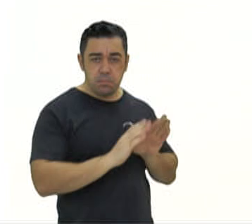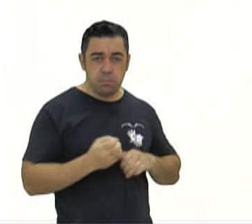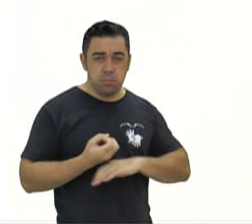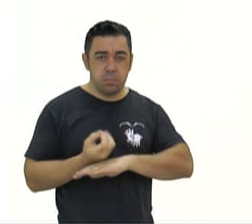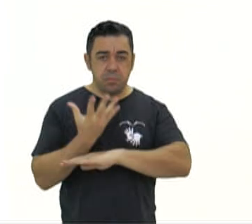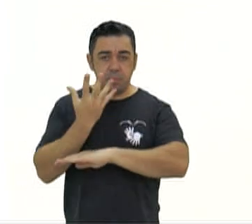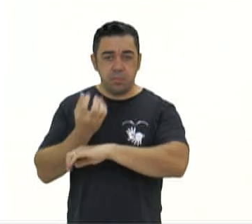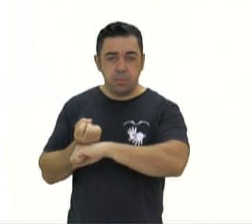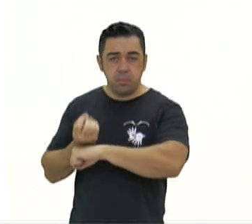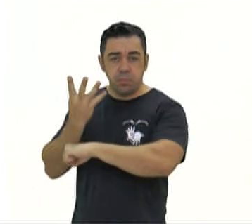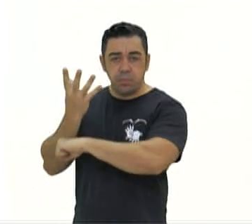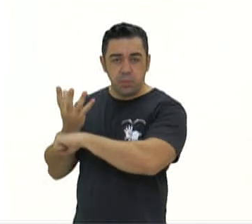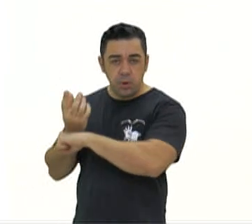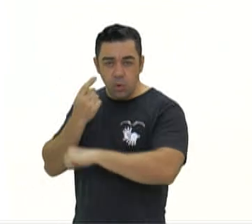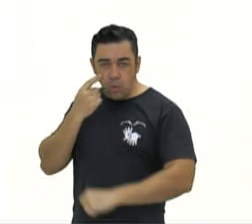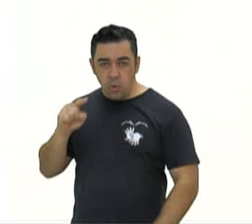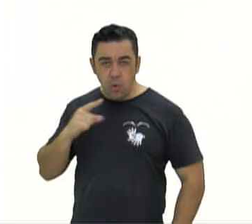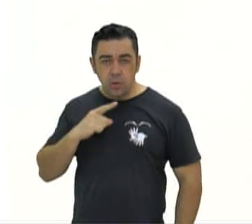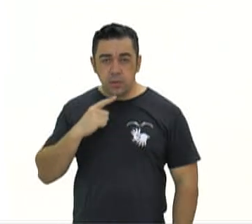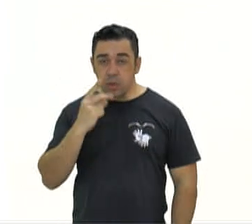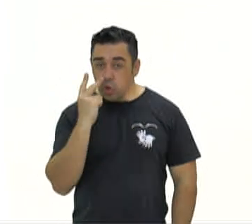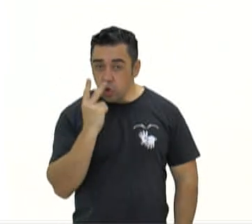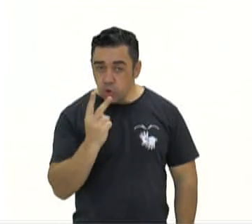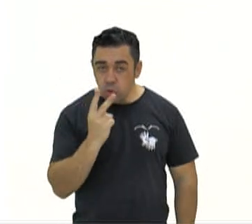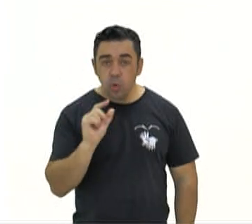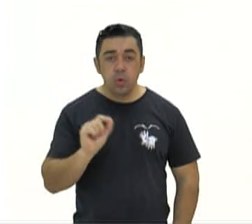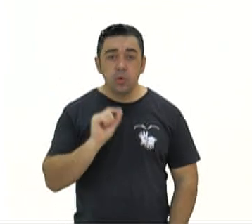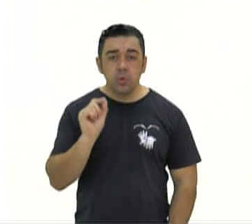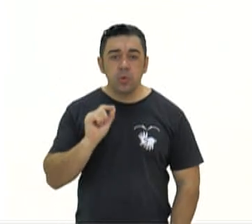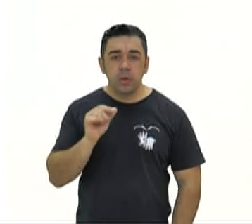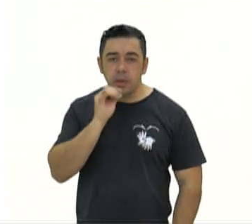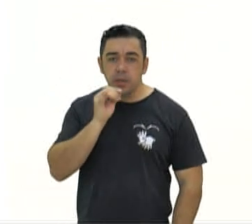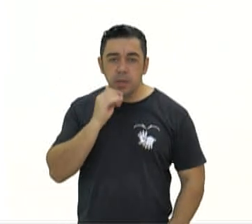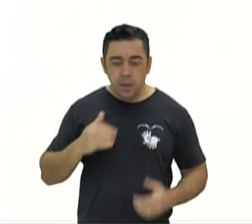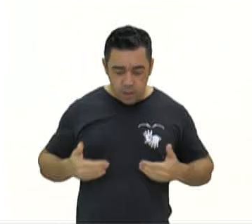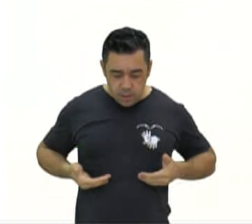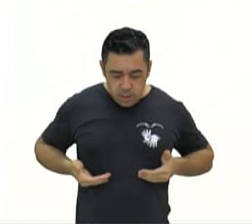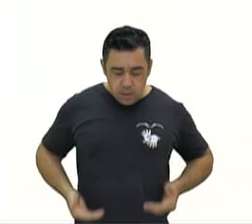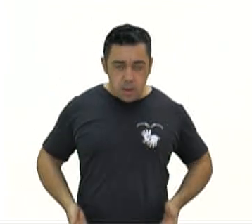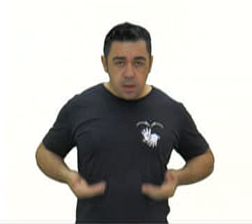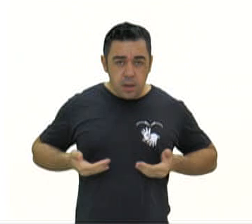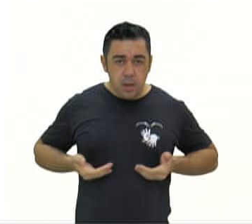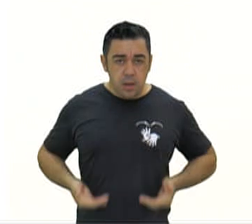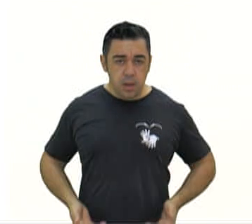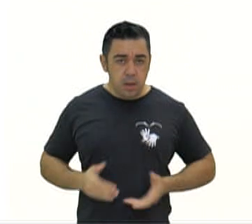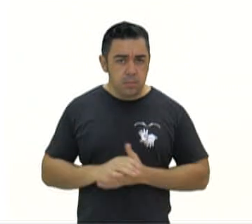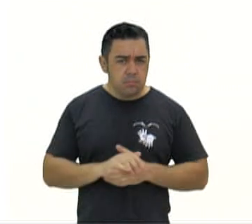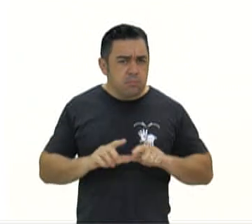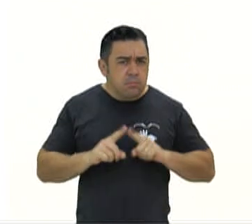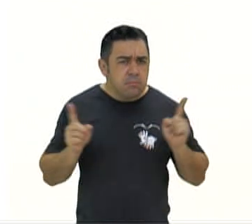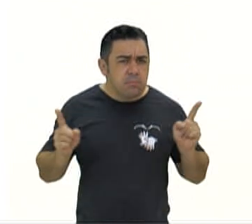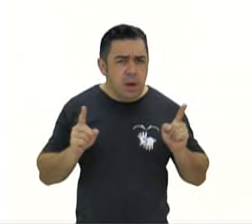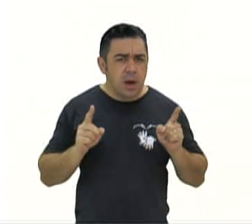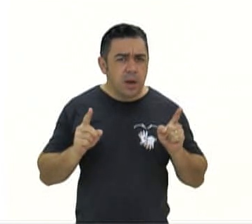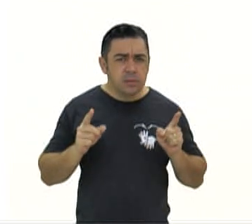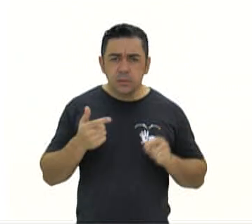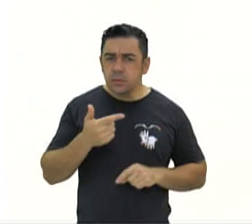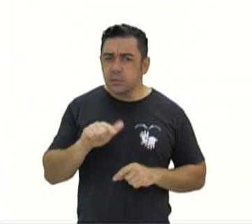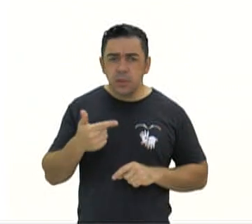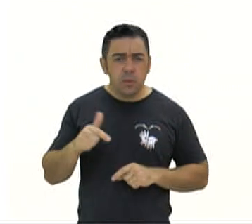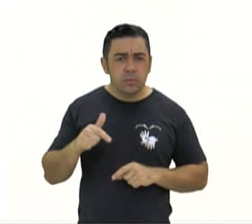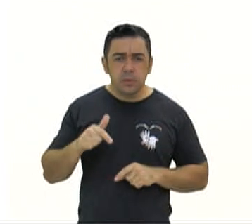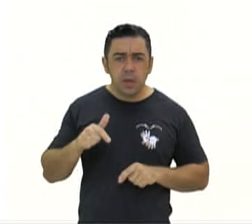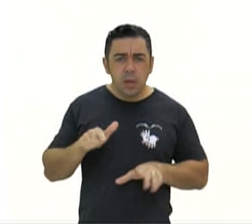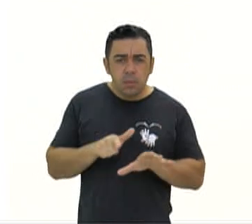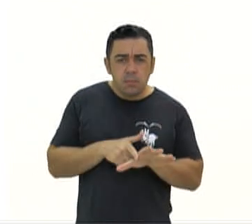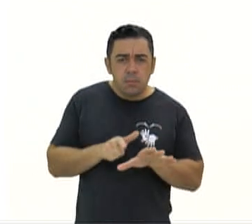dois ossos aqui, que são os ossos dos membros inferiores. E a baleia não tem perna, mas ela ainda mantém